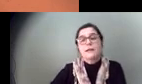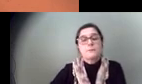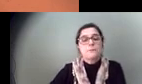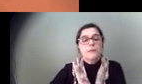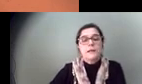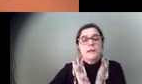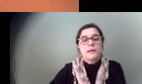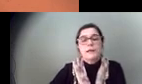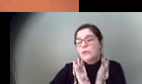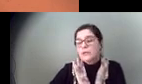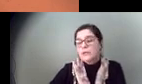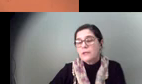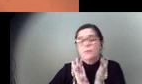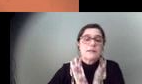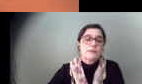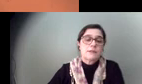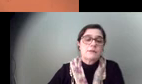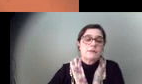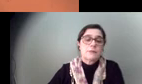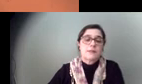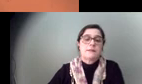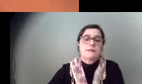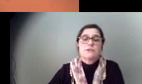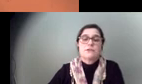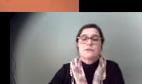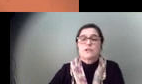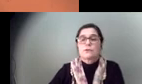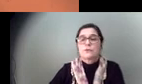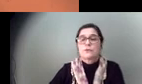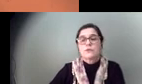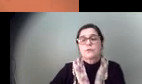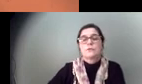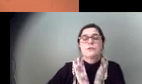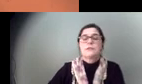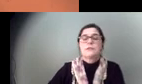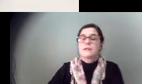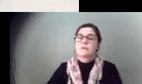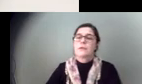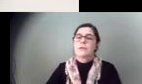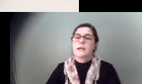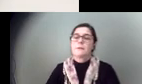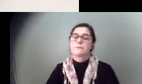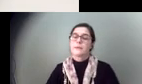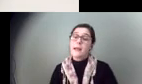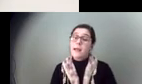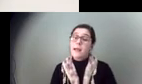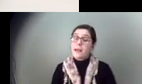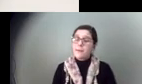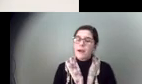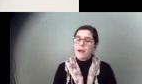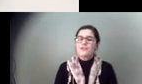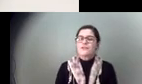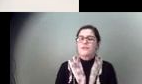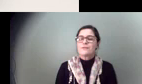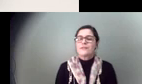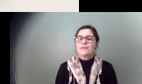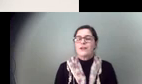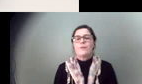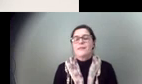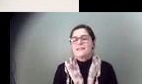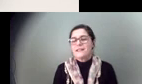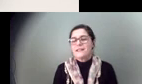estar ali escolhendo quais ações são mais assertivas de acordo com a sua comunidade escolar. Em maio, nós